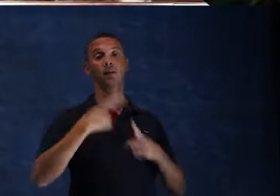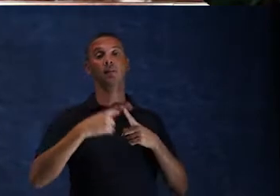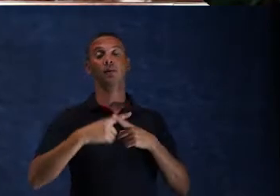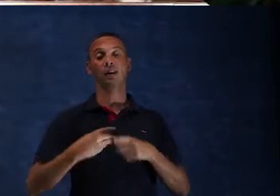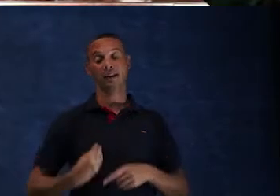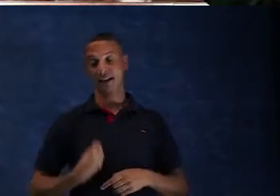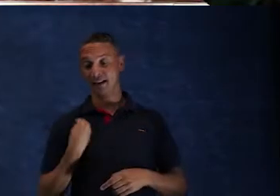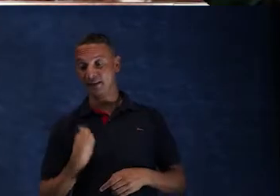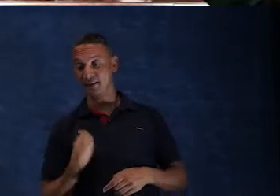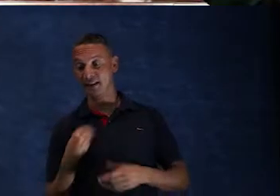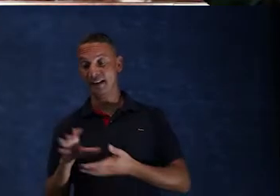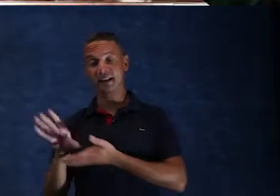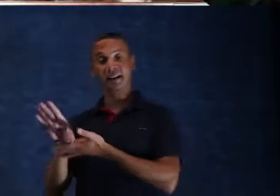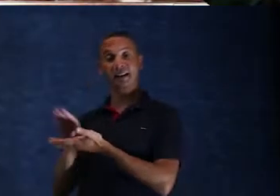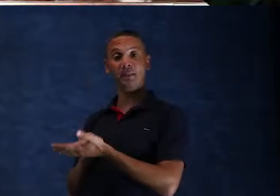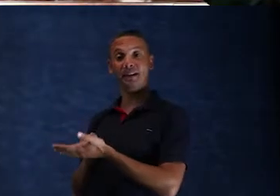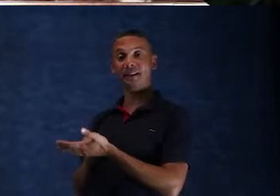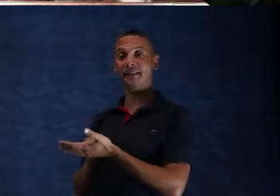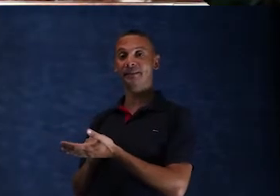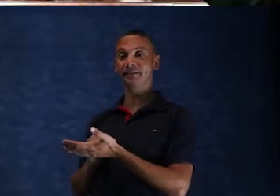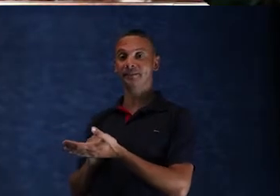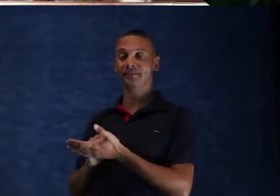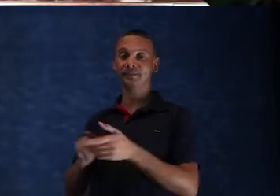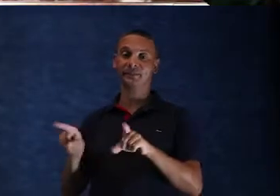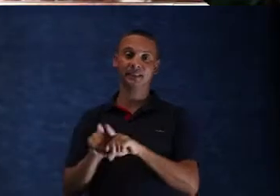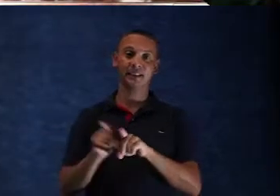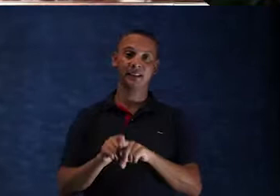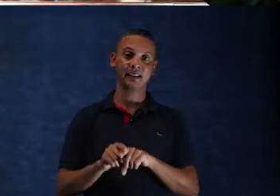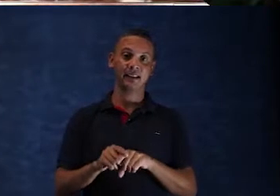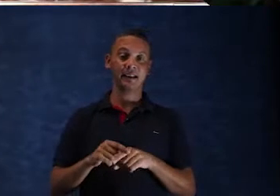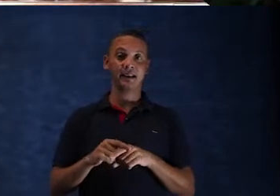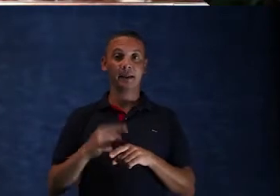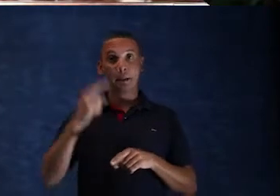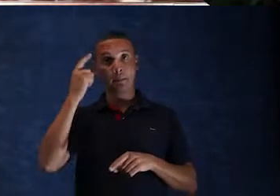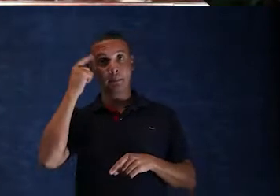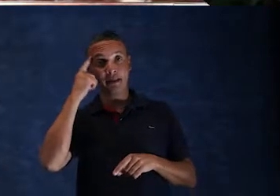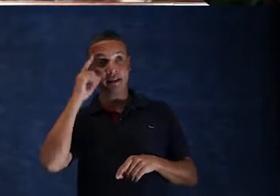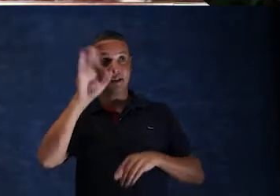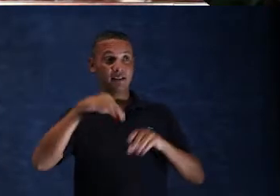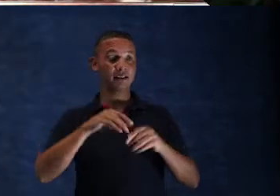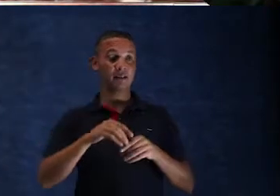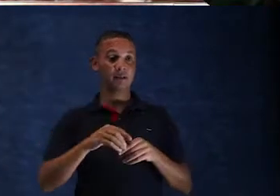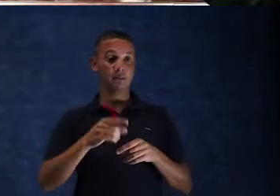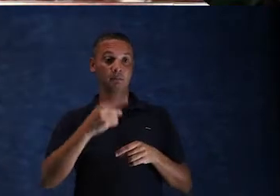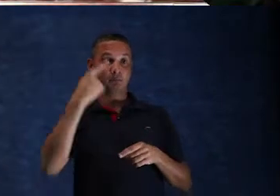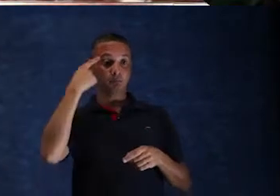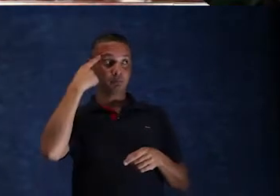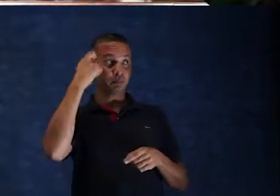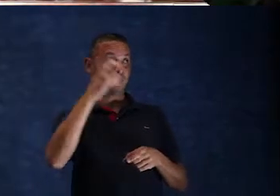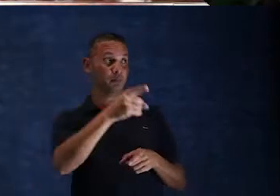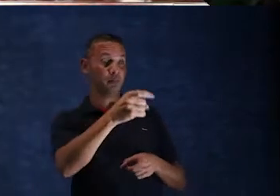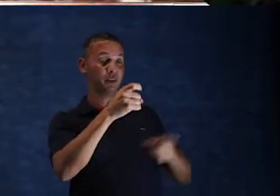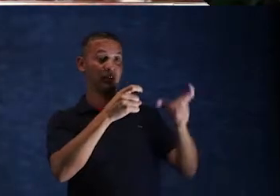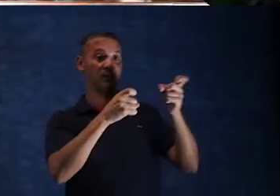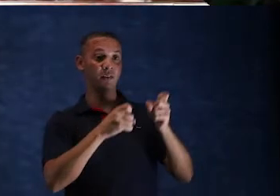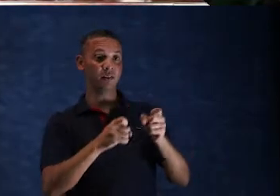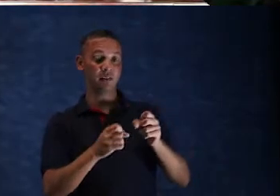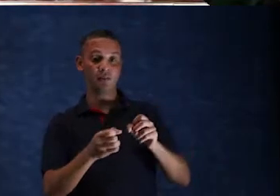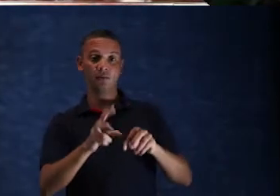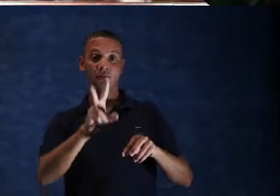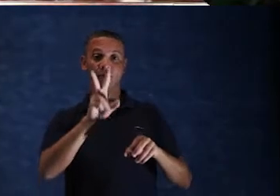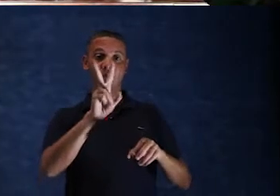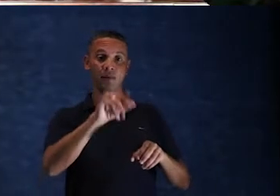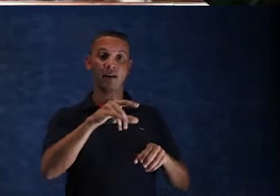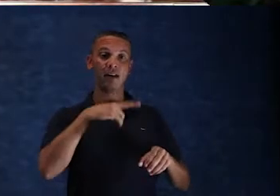imita a arte imita a vida. Então, a tendência é que os bandidos e os criminosos